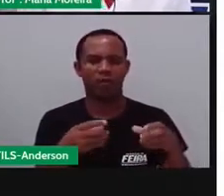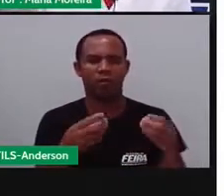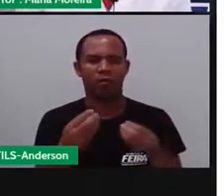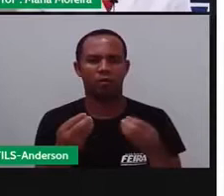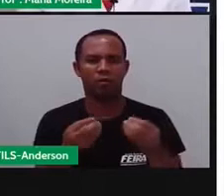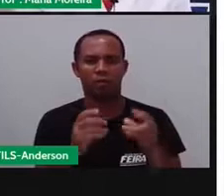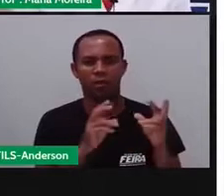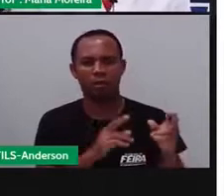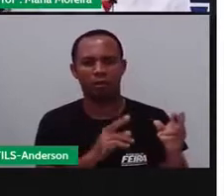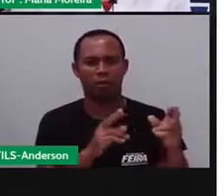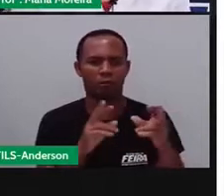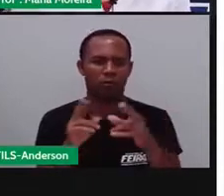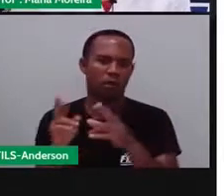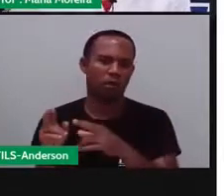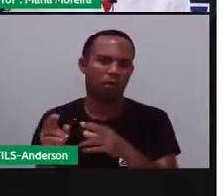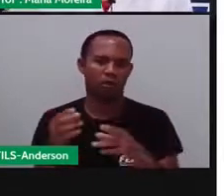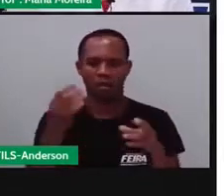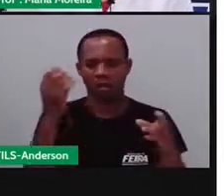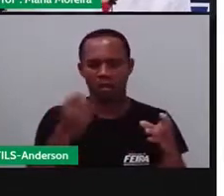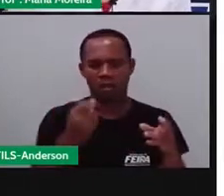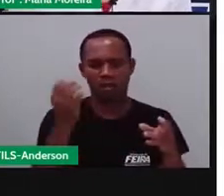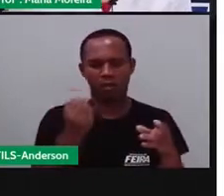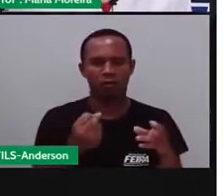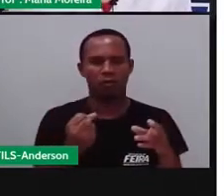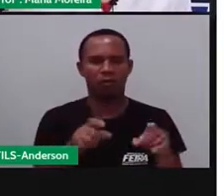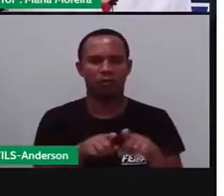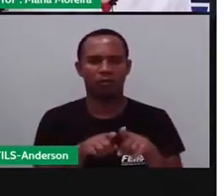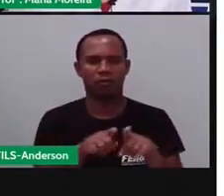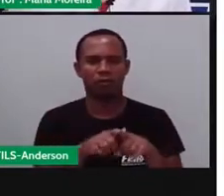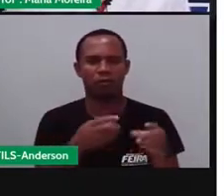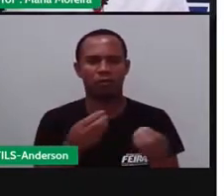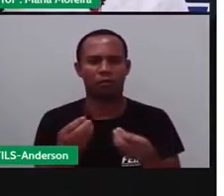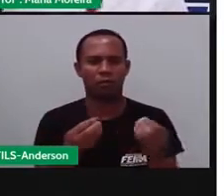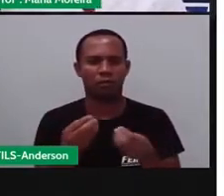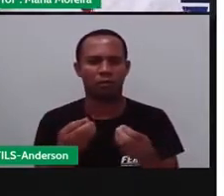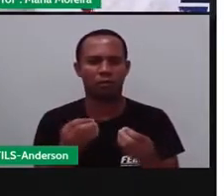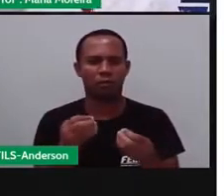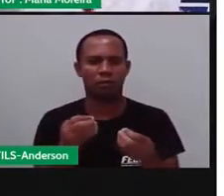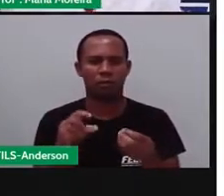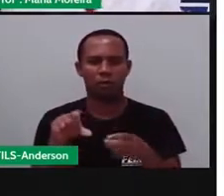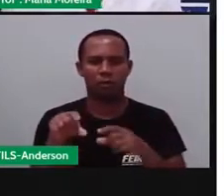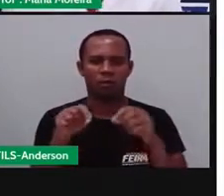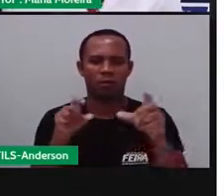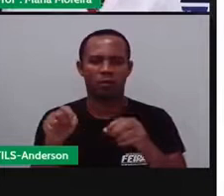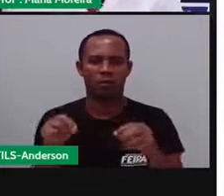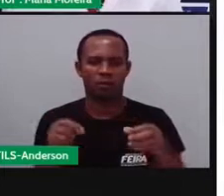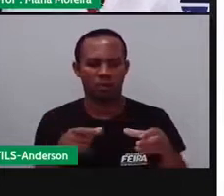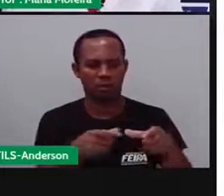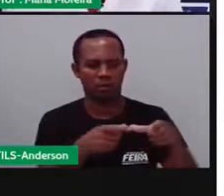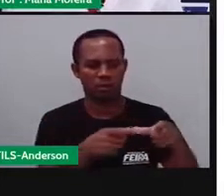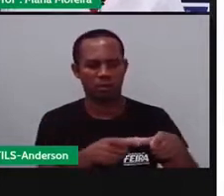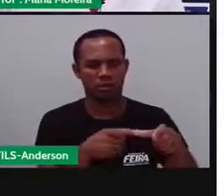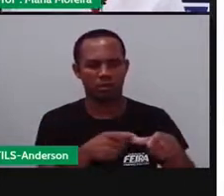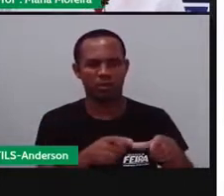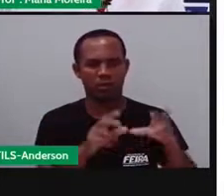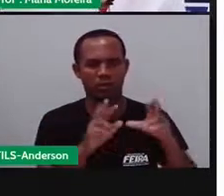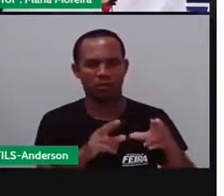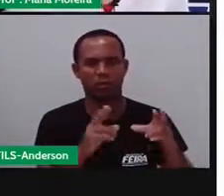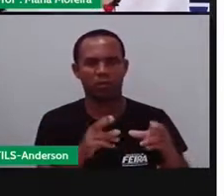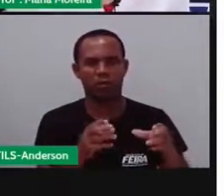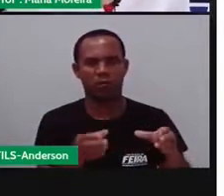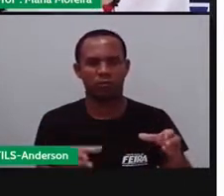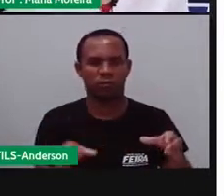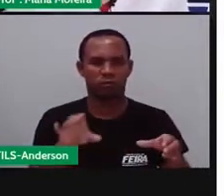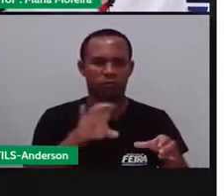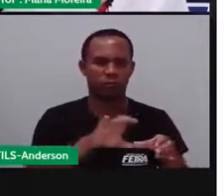mesma medida de leite. O que é essa mesma medida? É você pegar essa mesma lata que você usou do leite condensado e medir